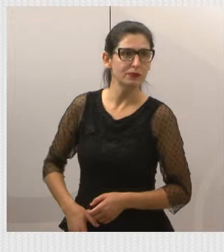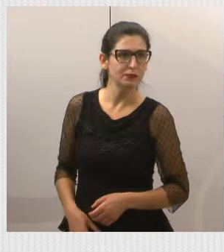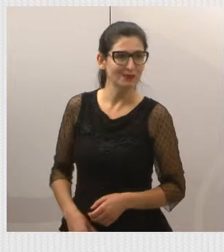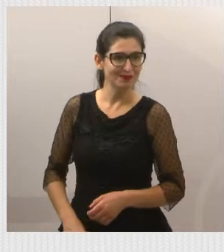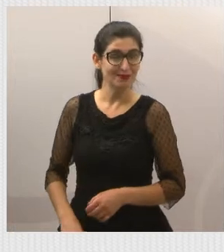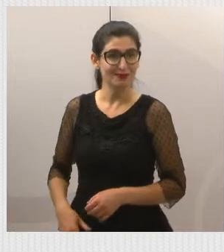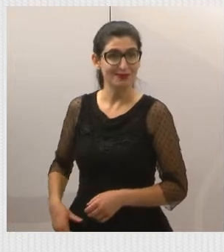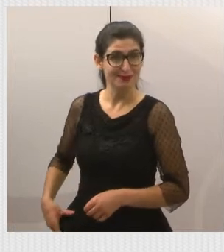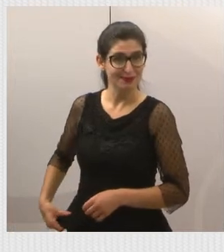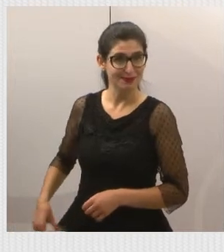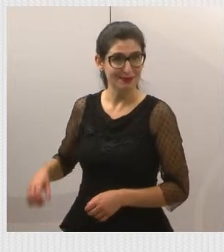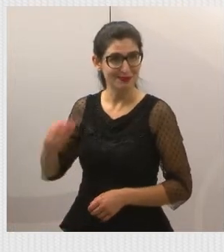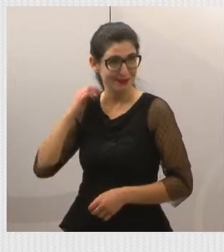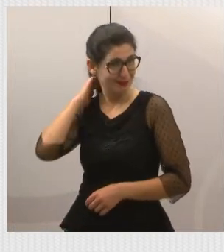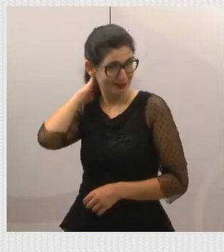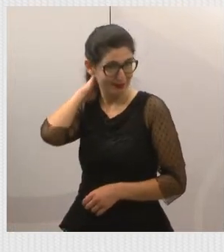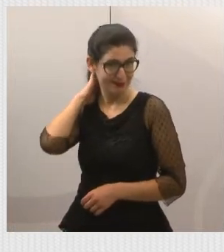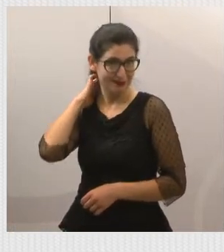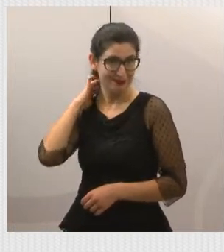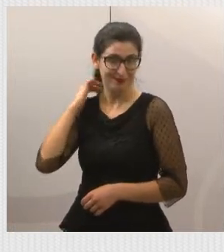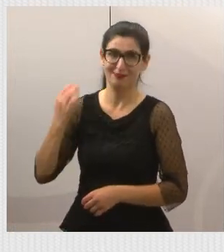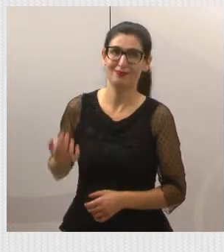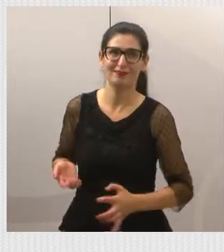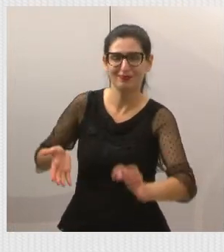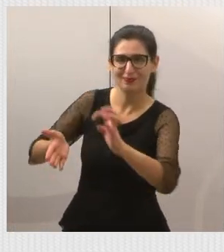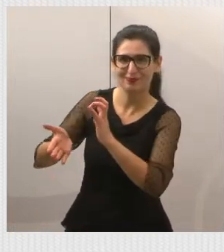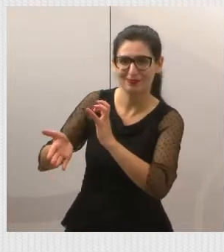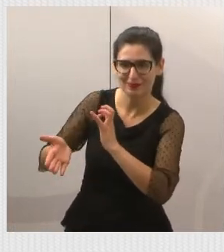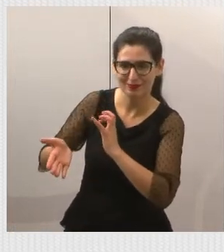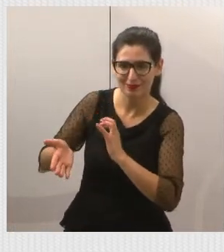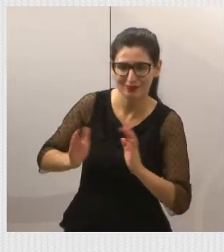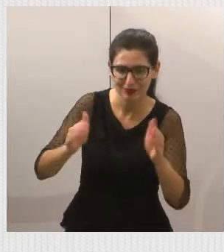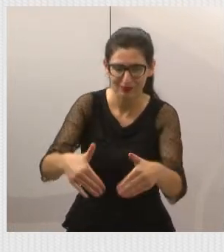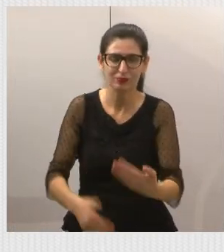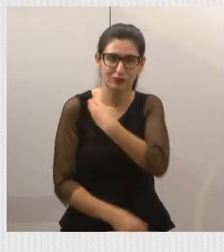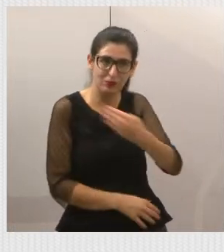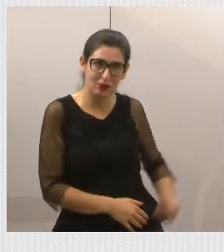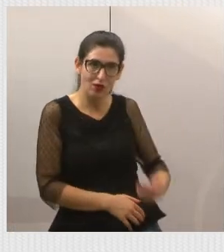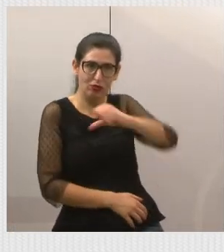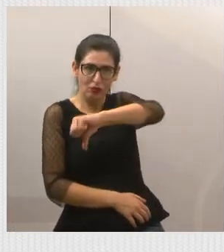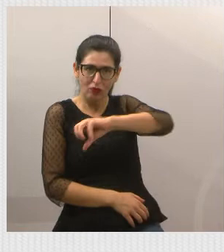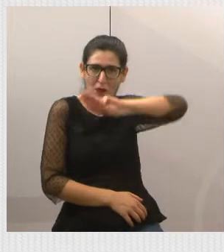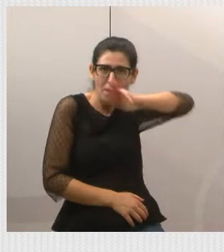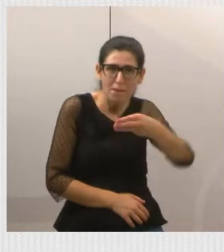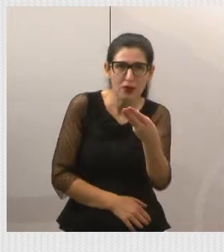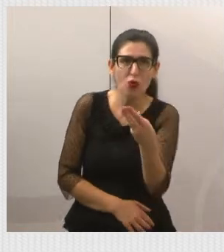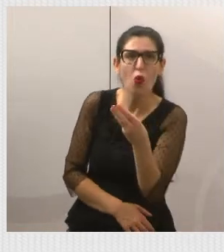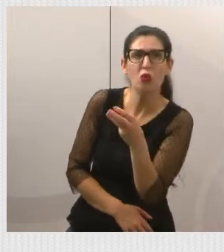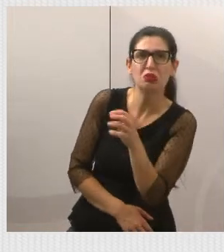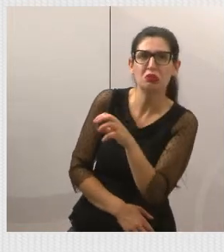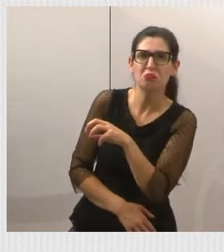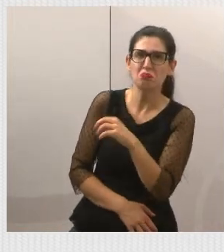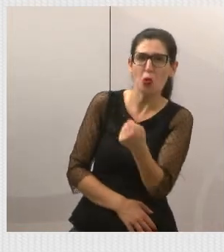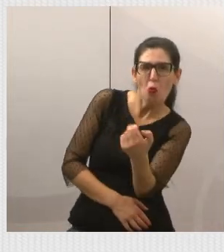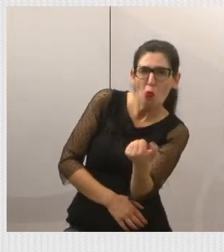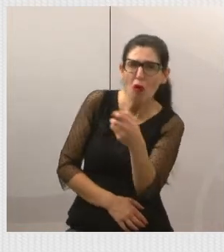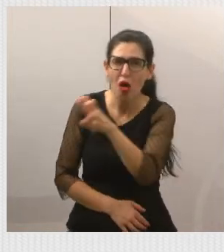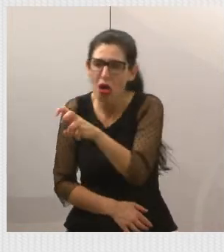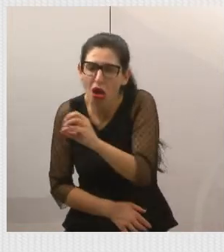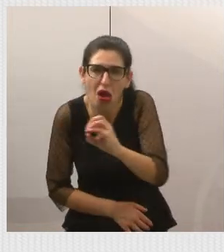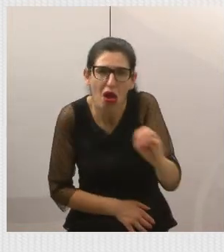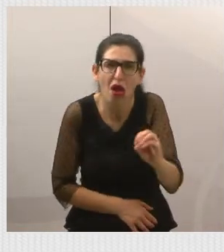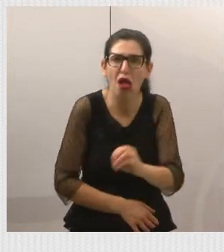Não, pode voltar. Secretaria de Governo, 9 milhões e meio, mas aqui está os 4 milhões e 700 das